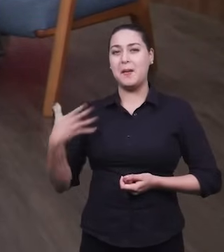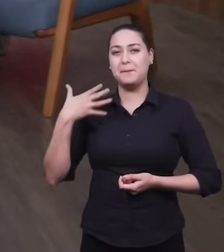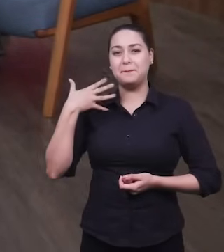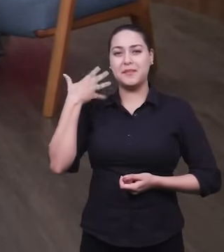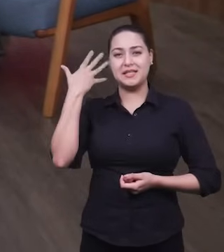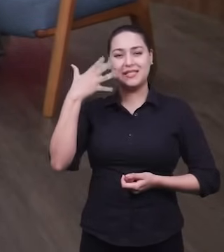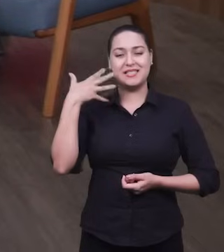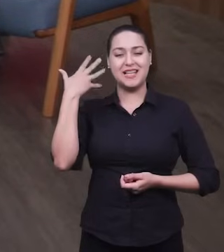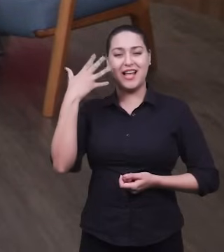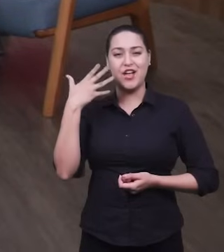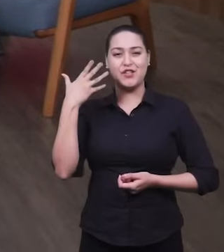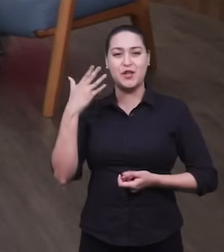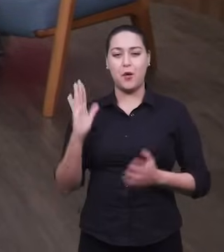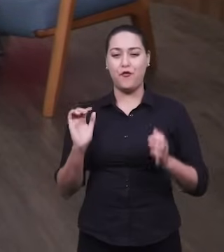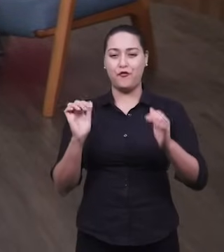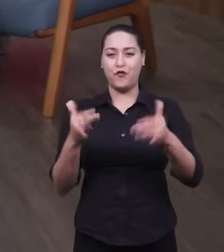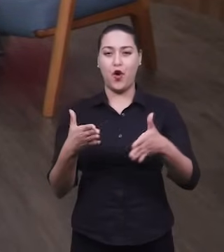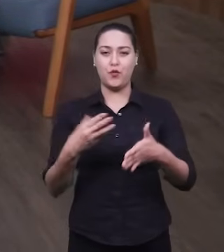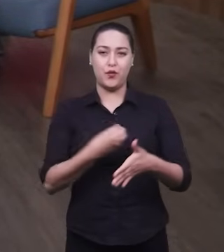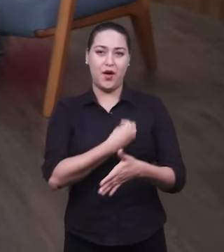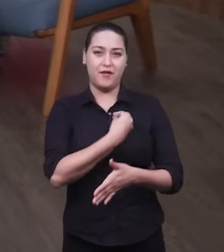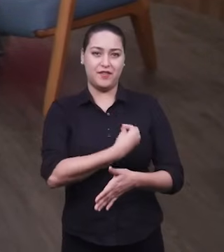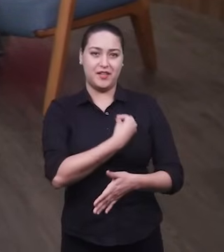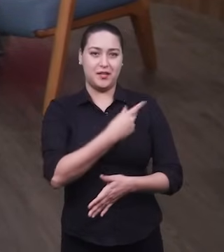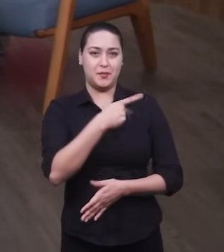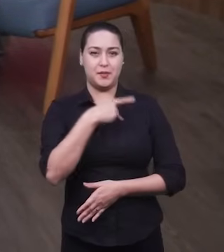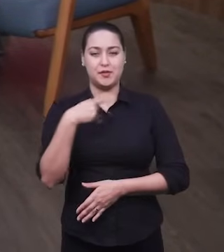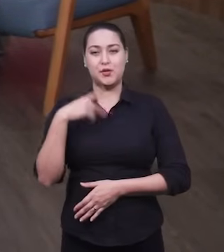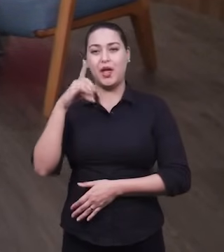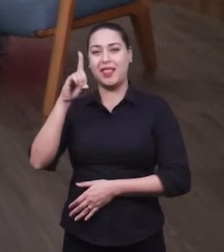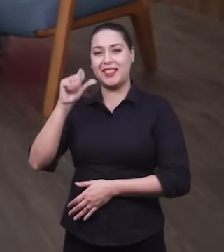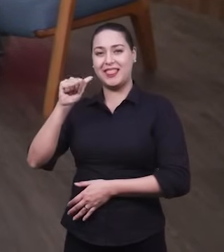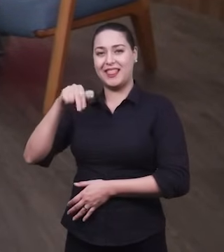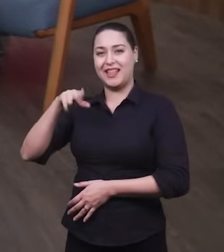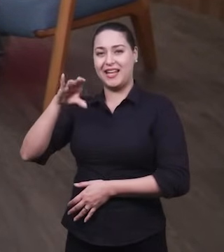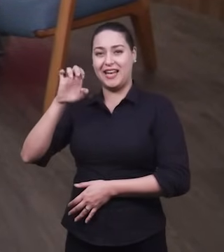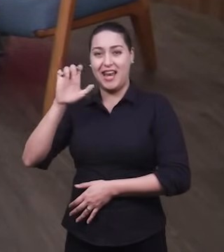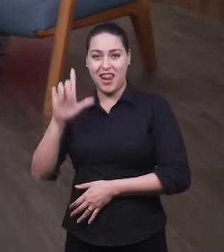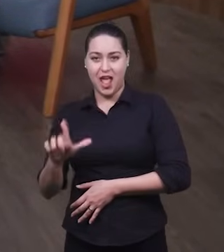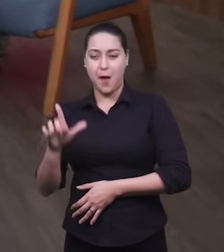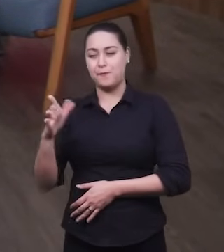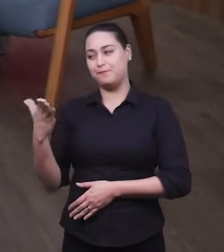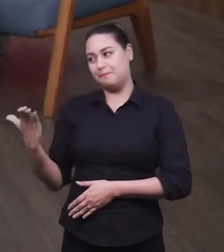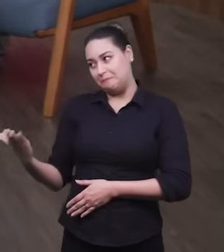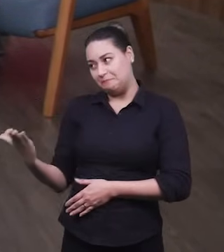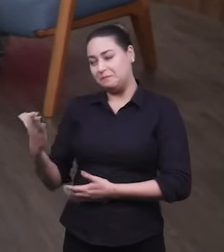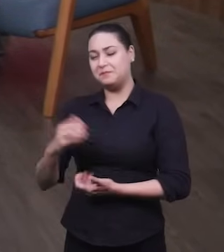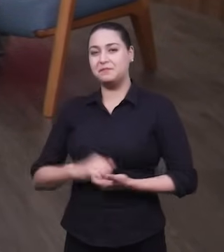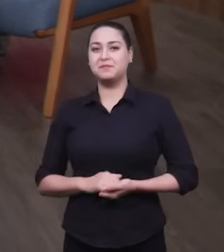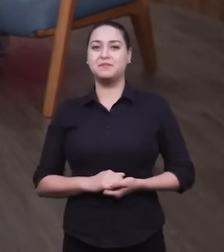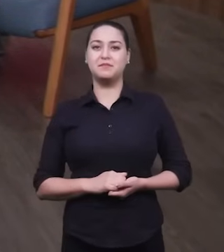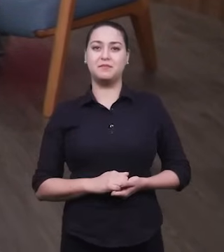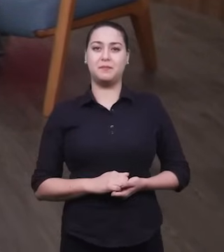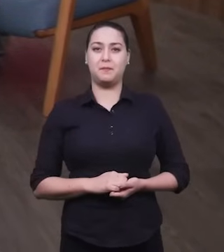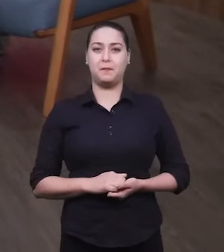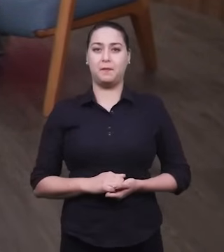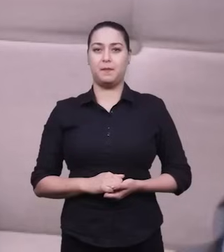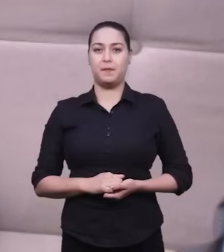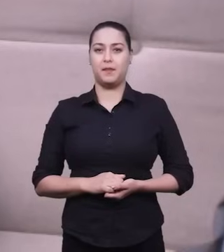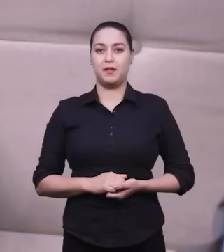palavra aplicando aquilo que foi trazido à vida de cada um. Pediu o pastor Daniel para mais uma vez trazer uma palavra para os nossos